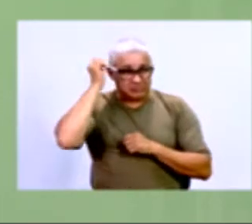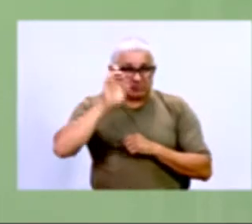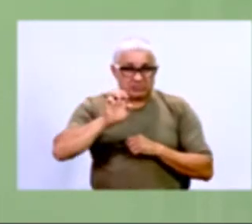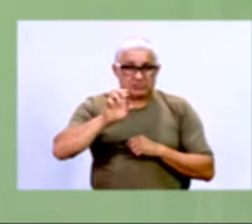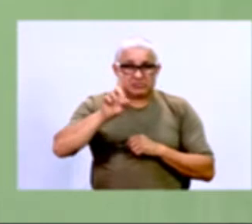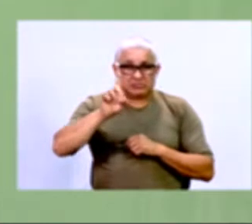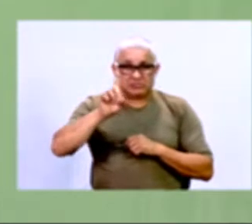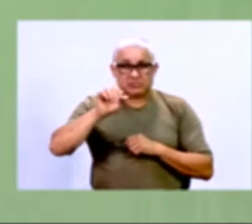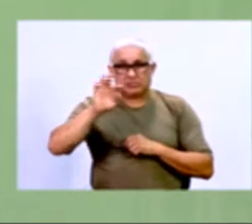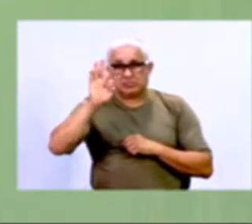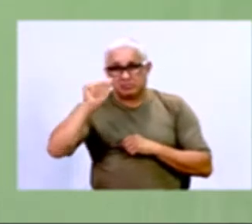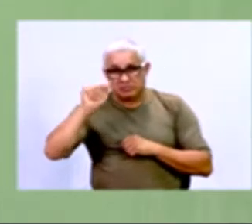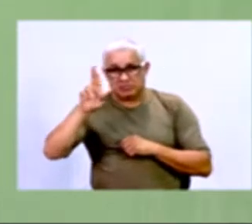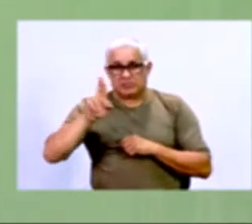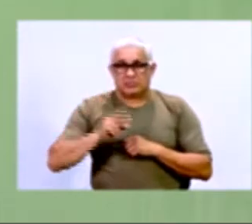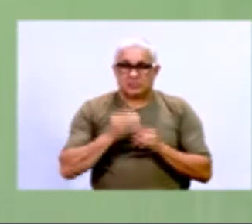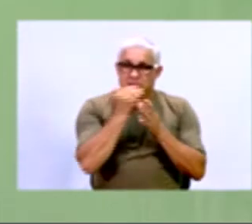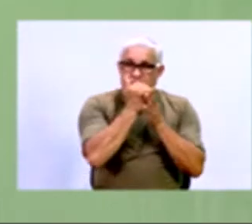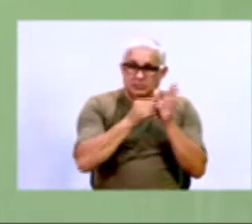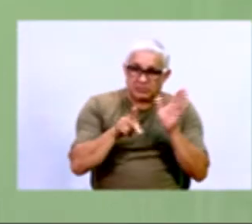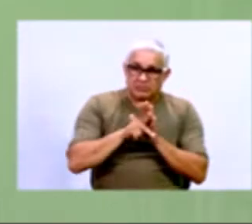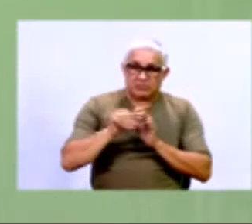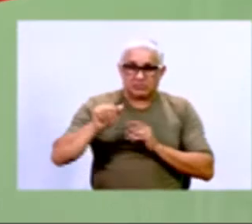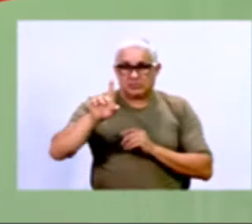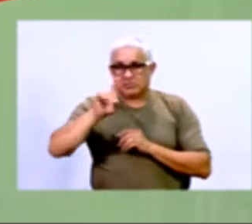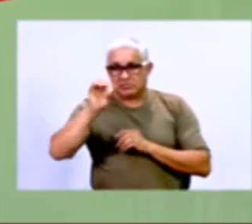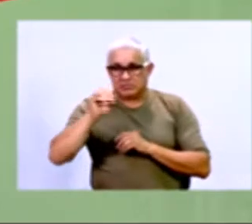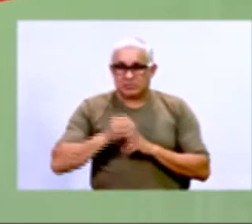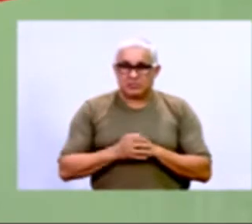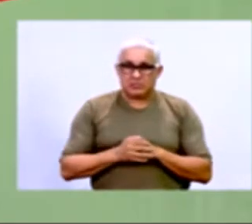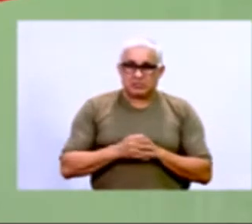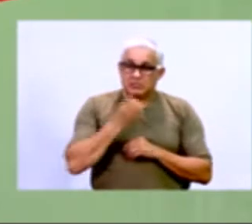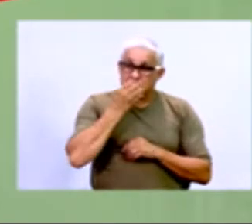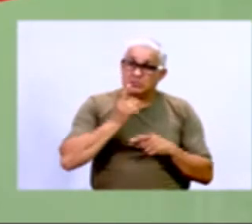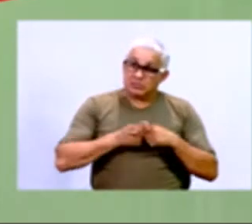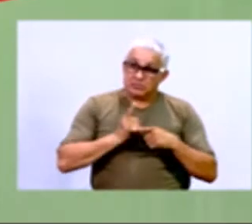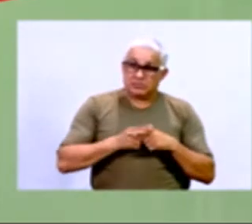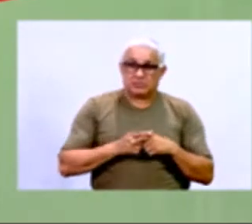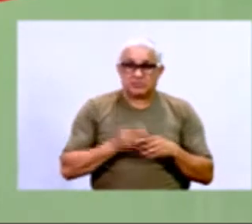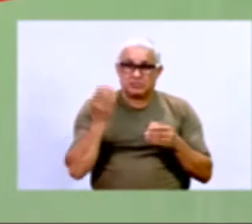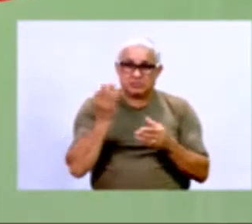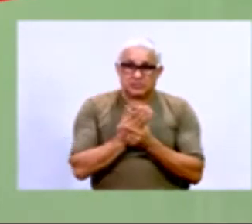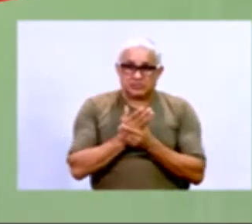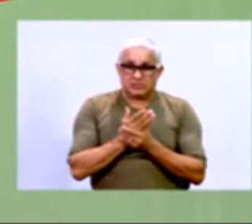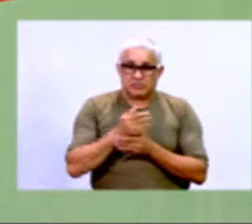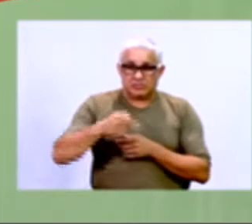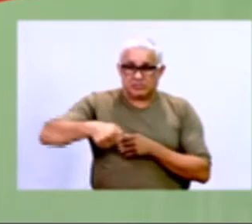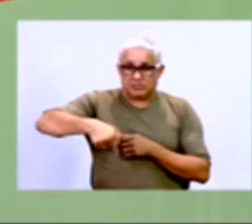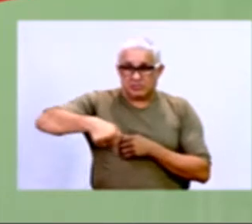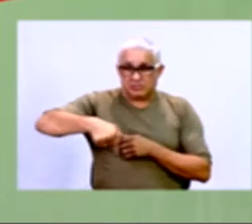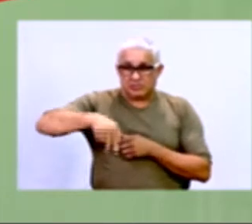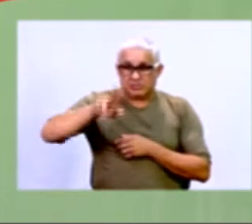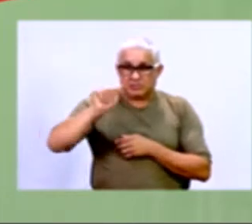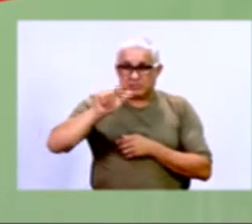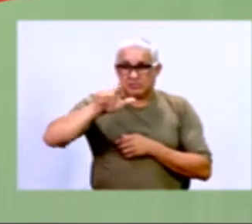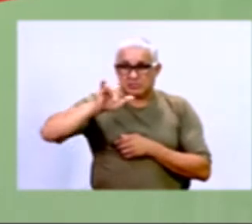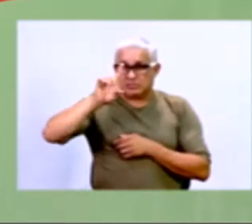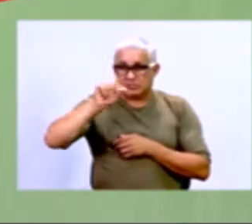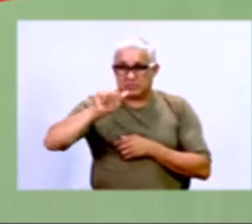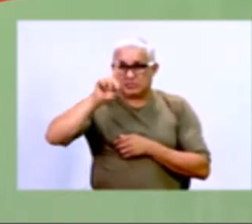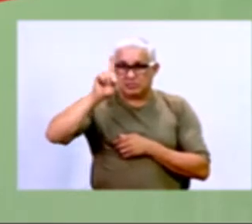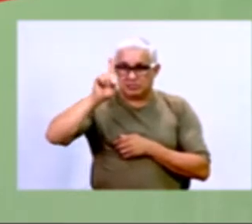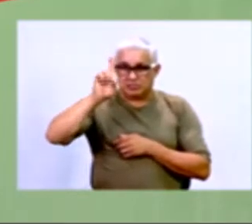editado em softwares de edição de áudio. Vantagem, é um arquivo com alta qualidade, com a qualidade